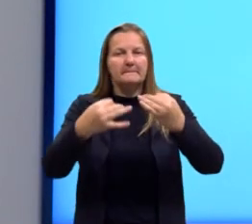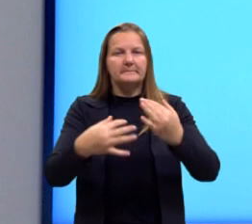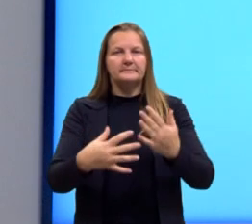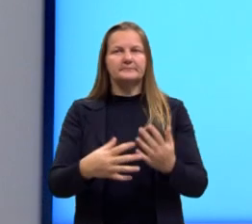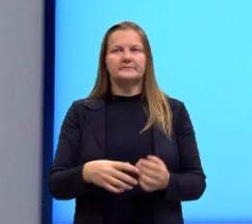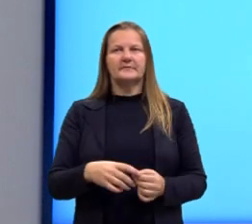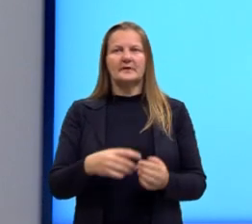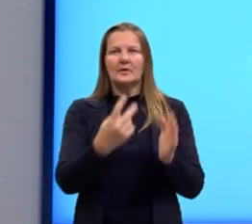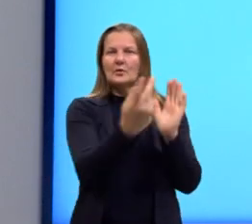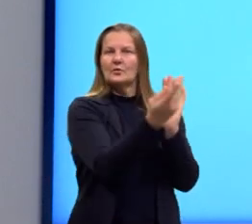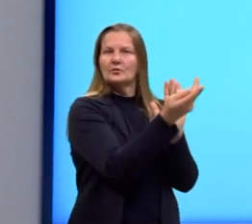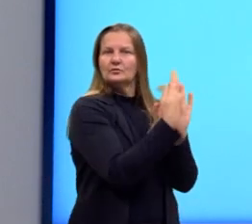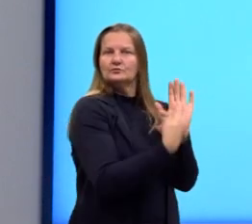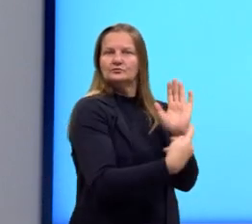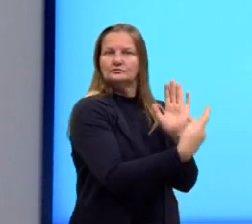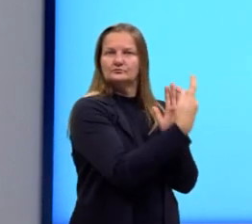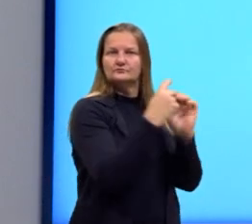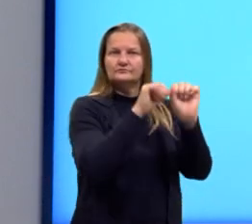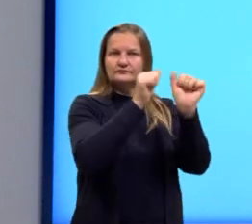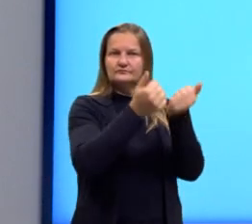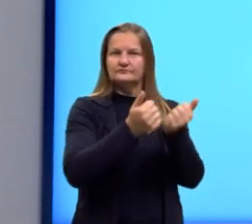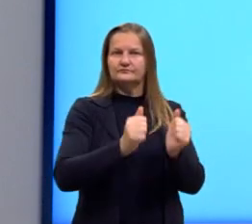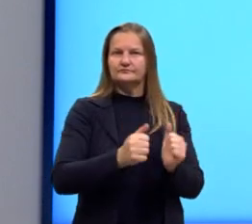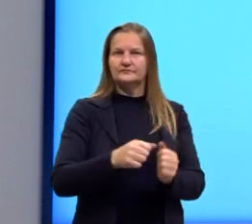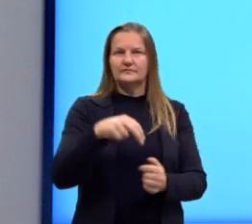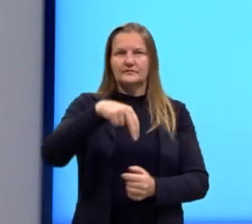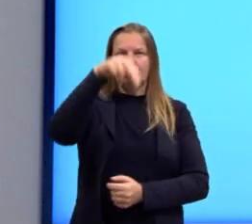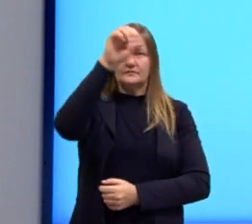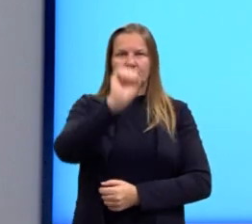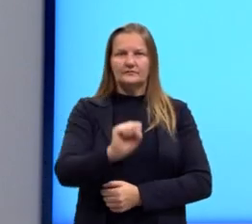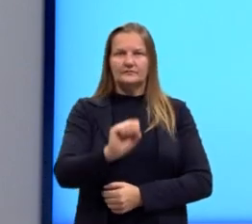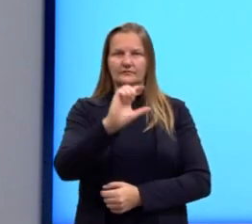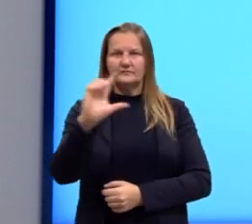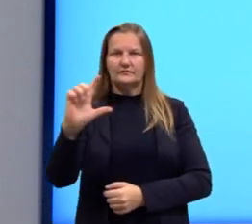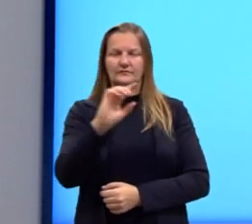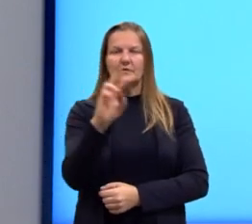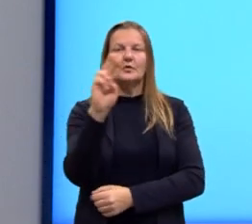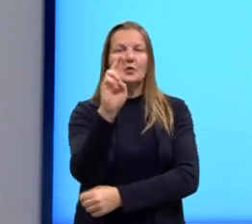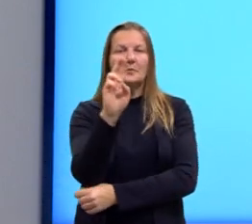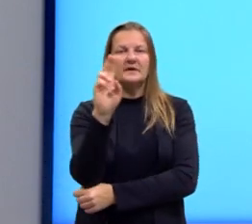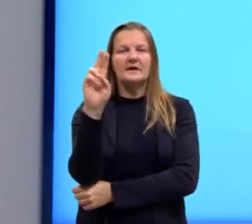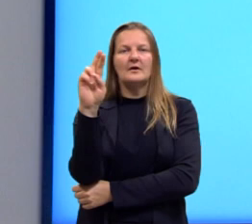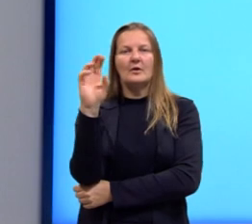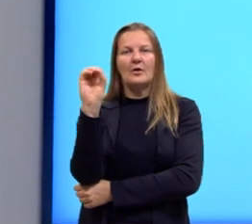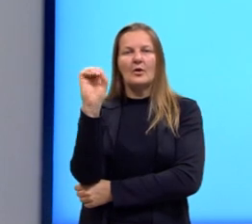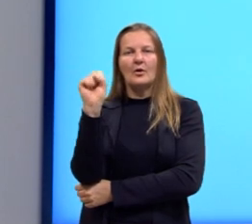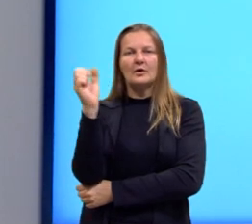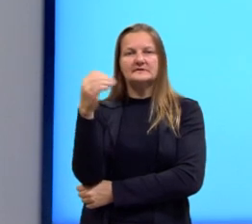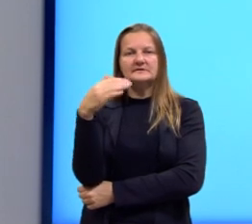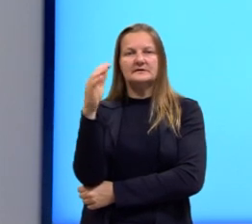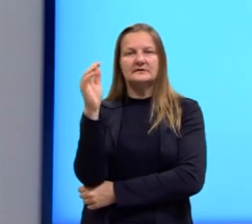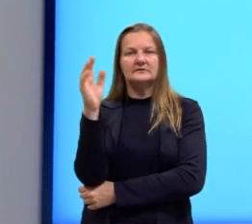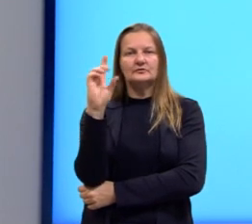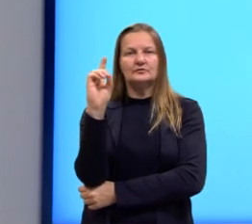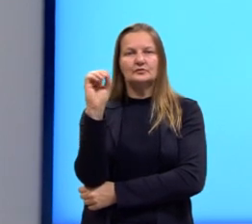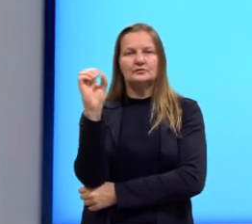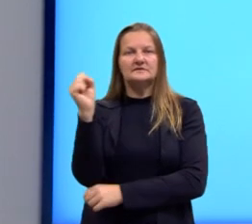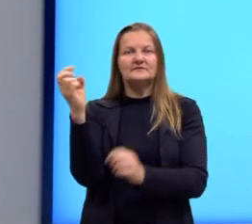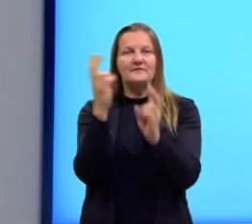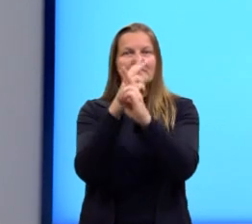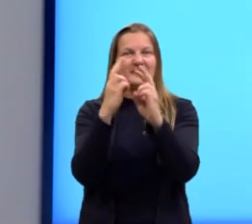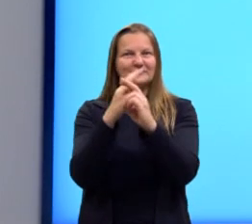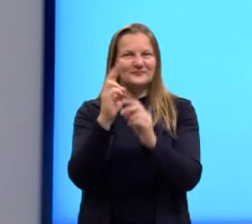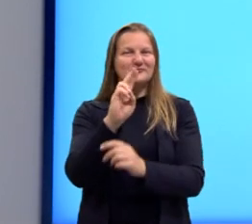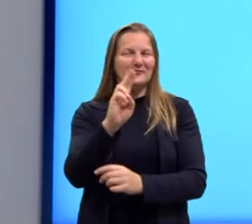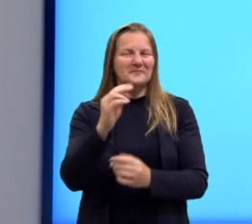eu deixei aqui então a rosa dos ventos e também as mudanças que foram feitas aqui